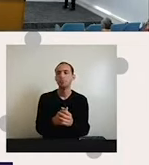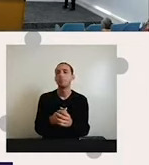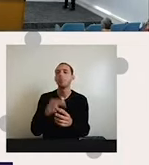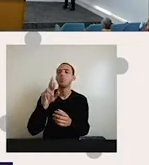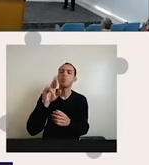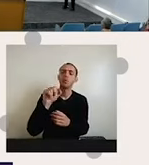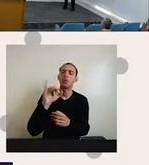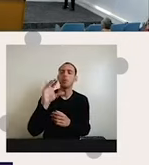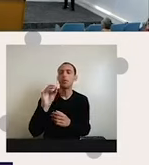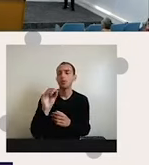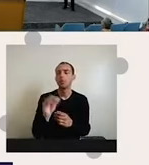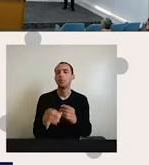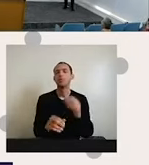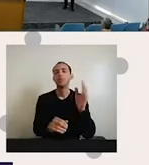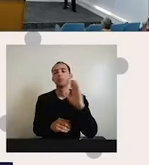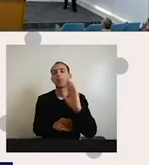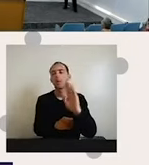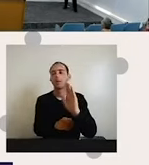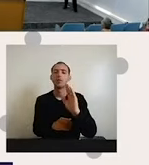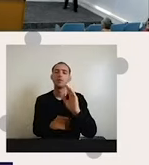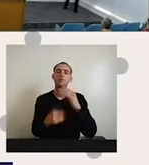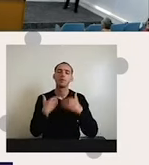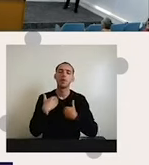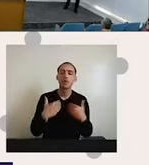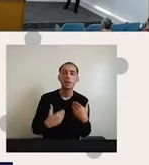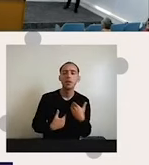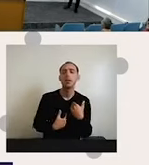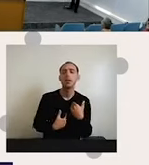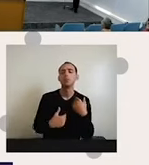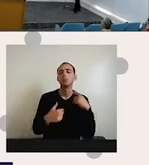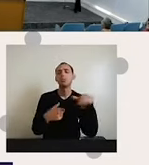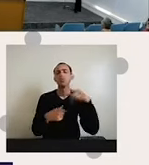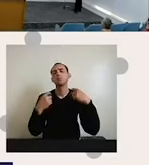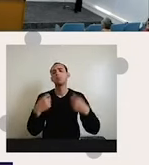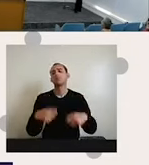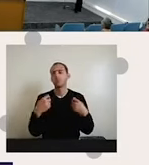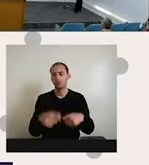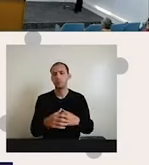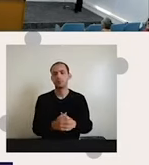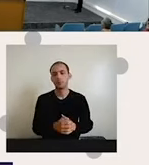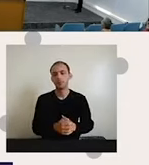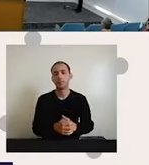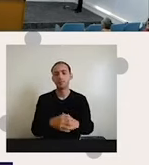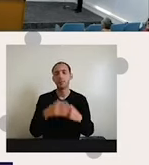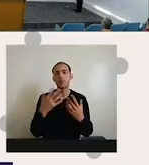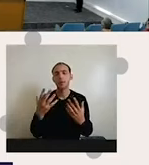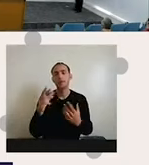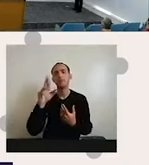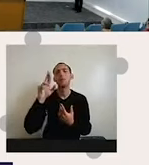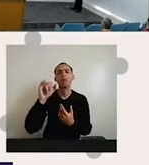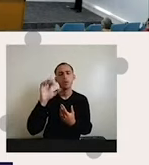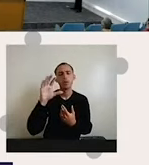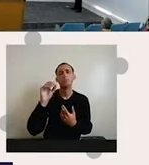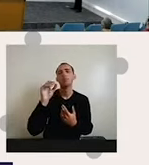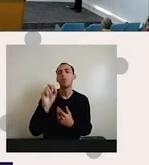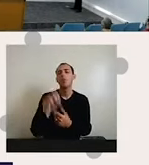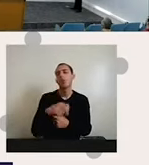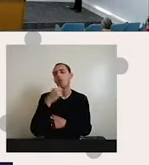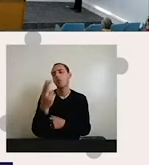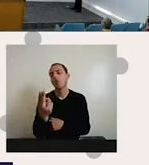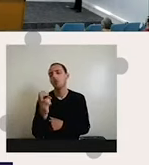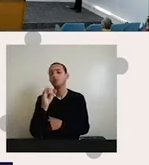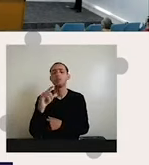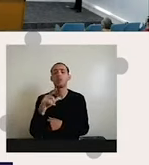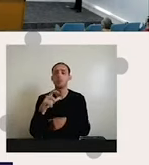apresentados elementos para dizer que não tem essa exposição de risco. Ou, se o tempo entre o início da doença e o início